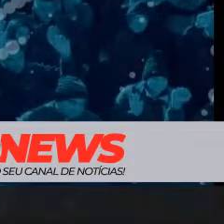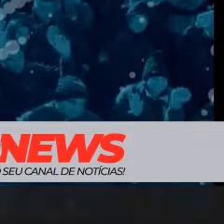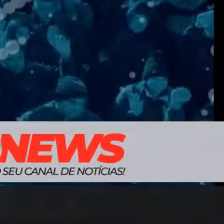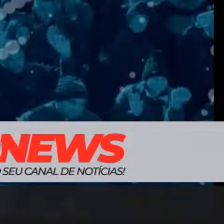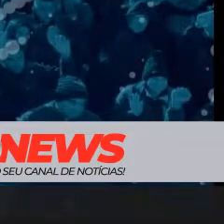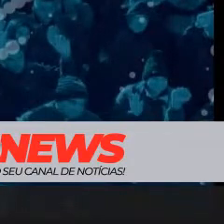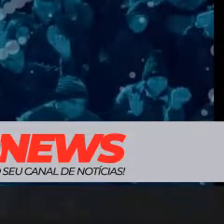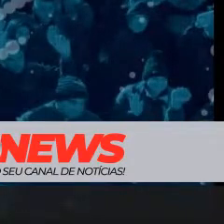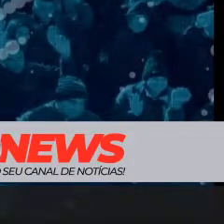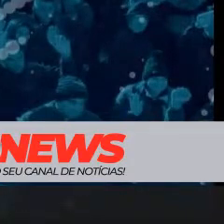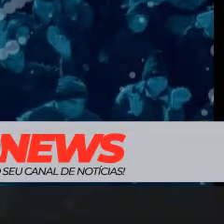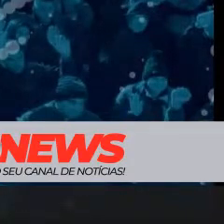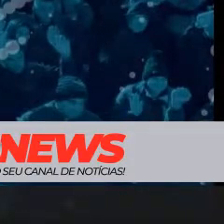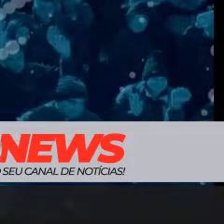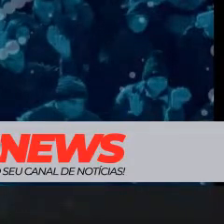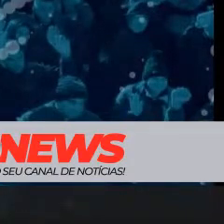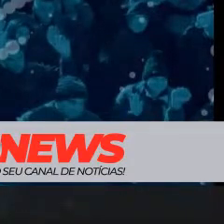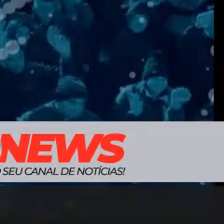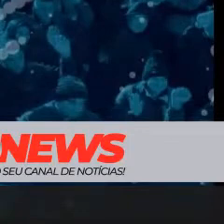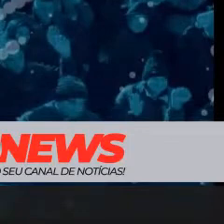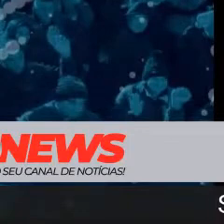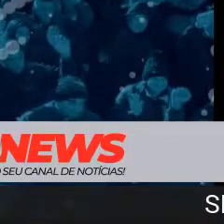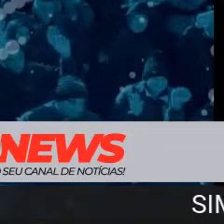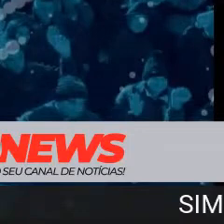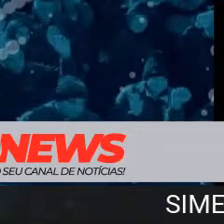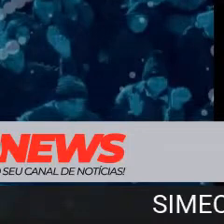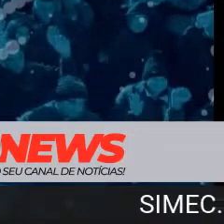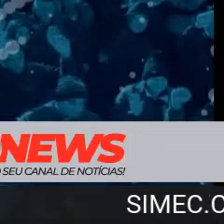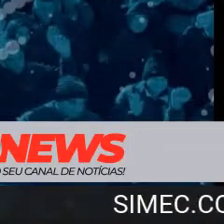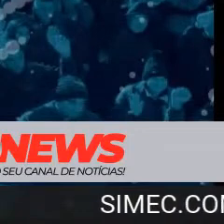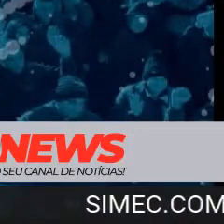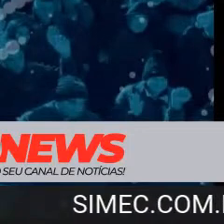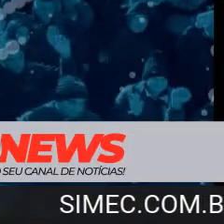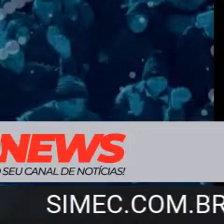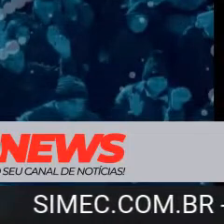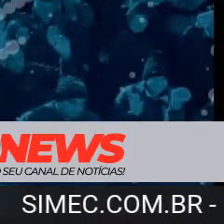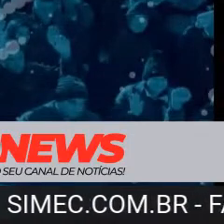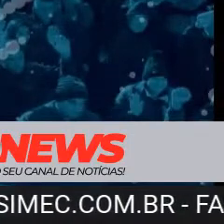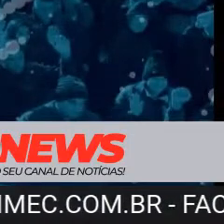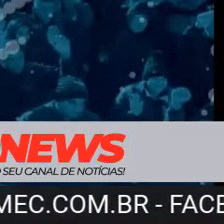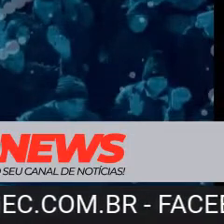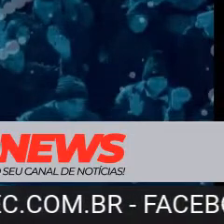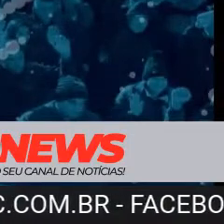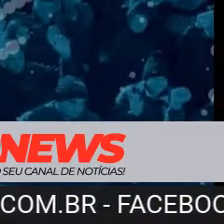cidade industrial de Curitiba. A matéria dessa assembleia já está lá no